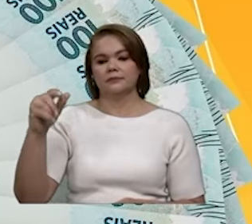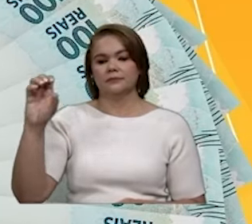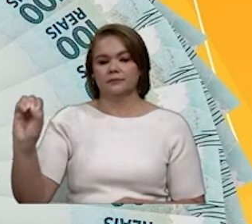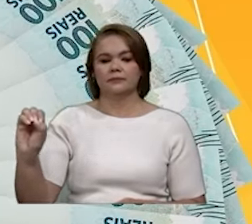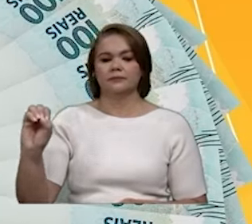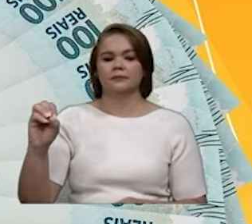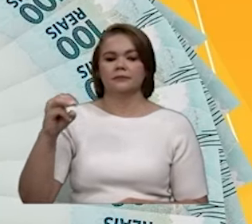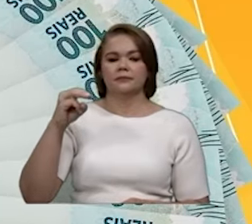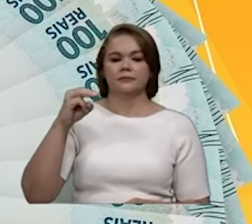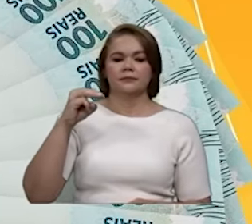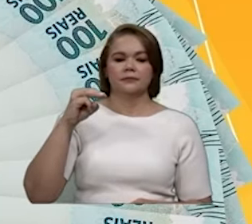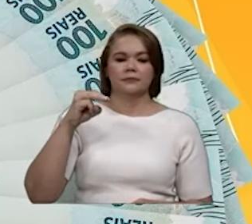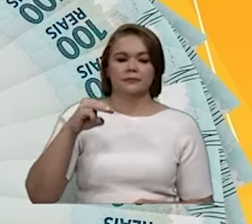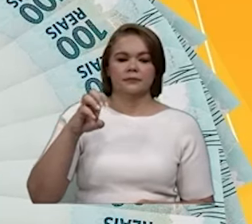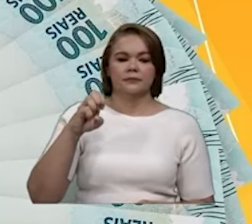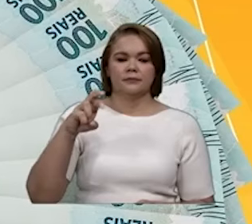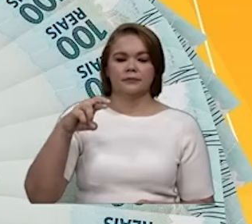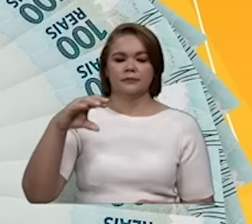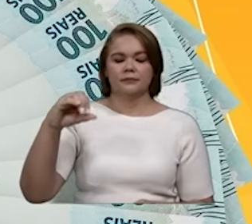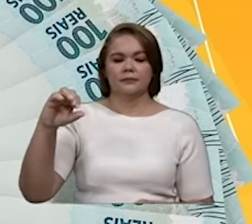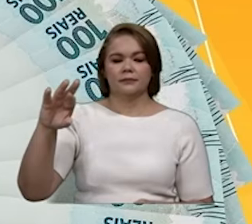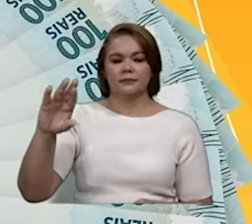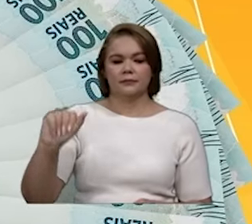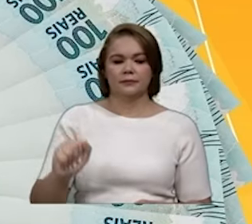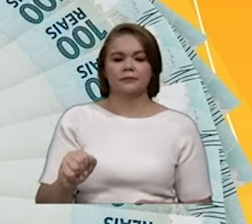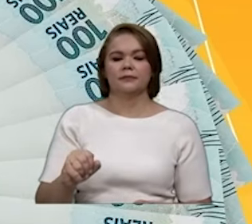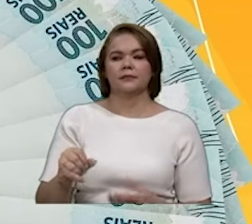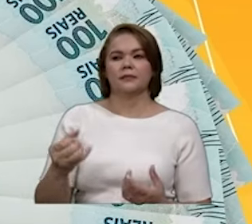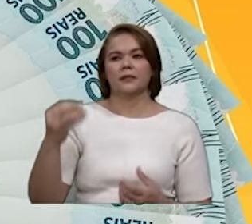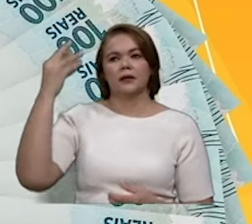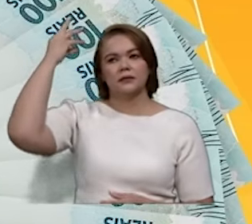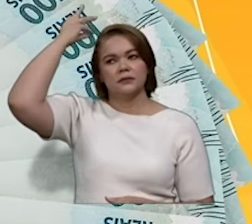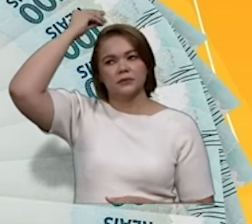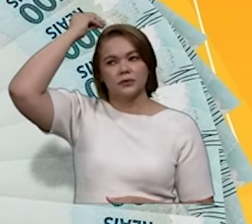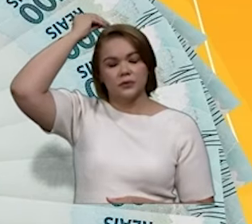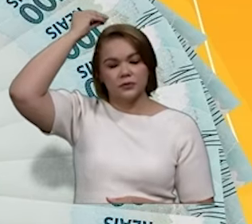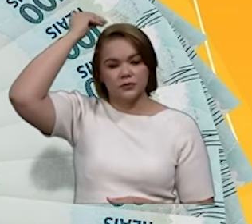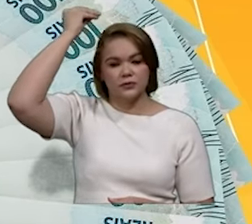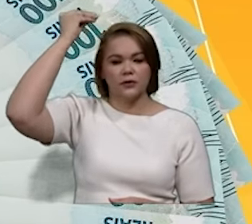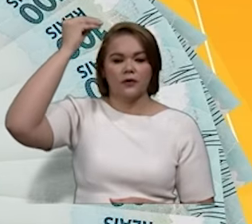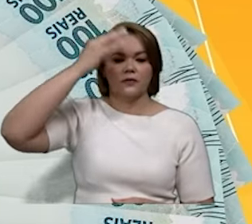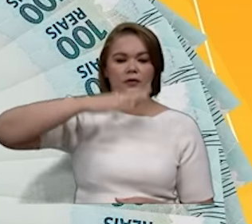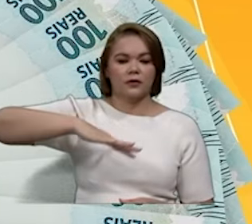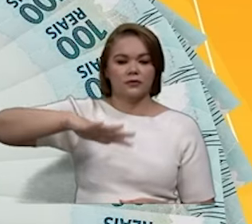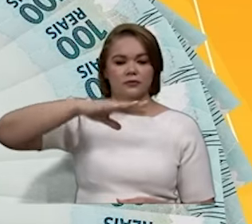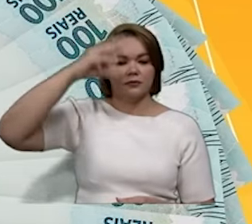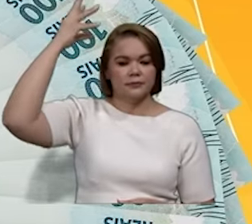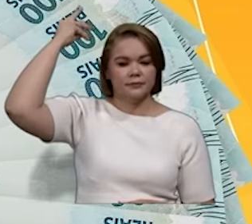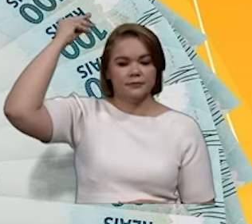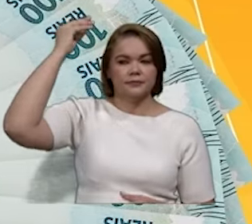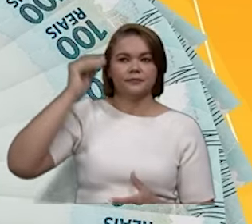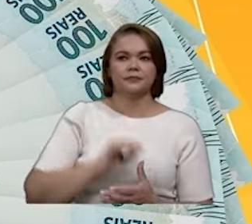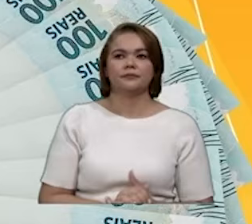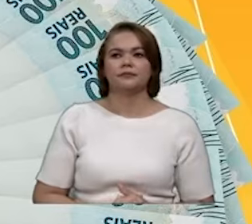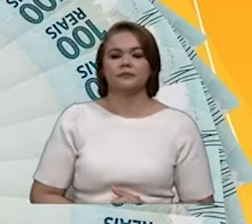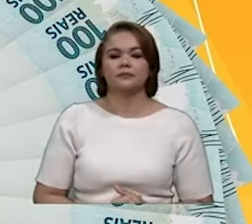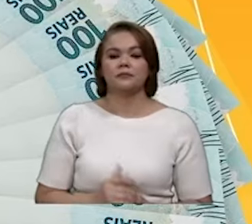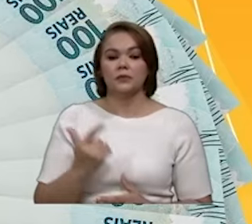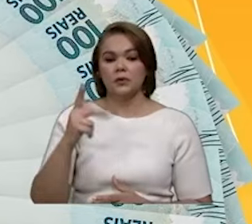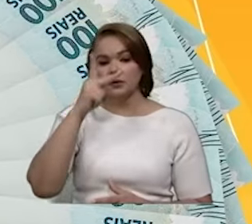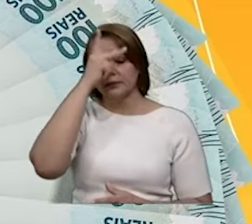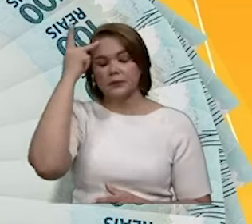01200170, Mercearia Manuel dos Passos, São Cristóvão, Regional São Cristóvão. Revelando mais